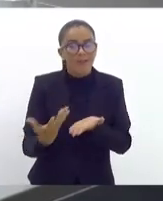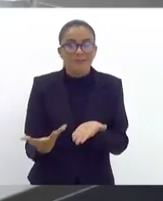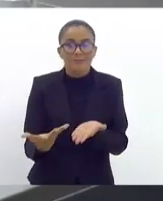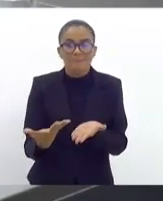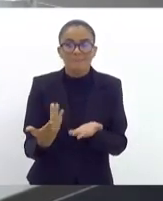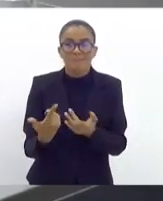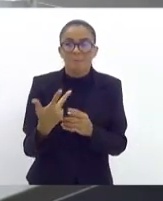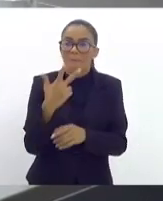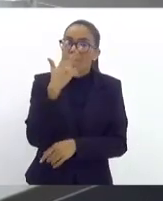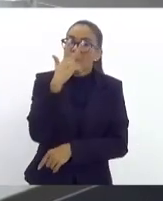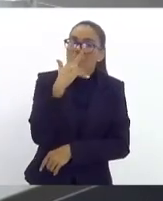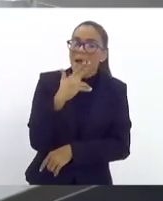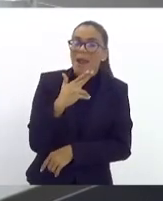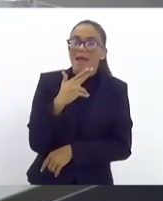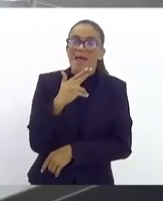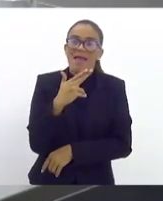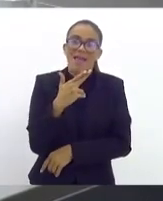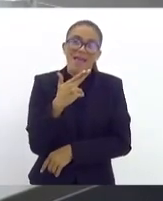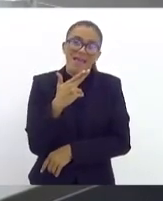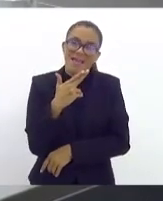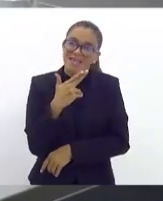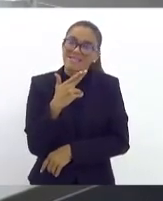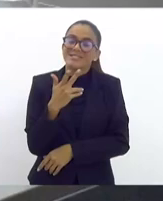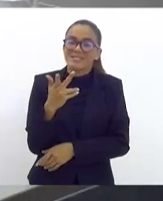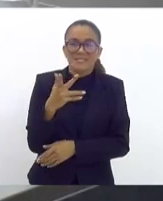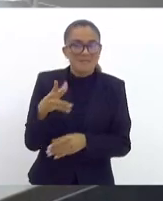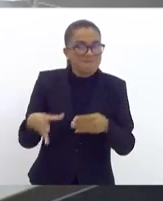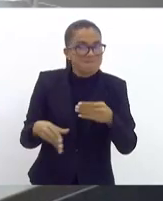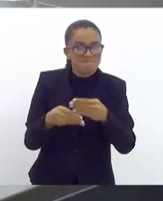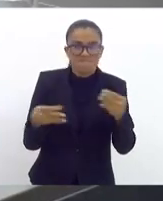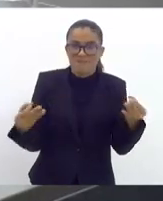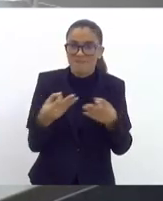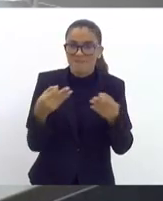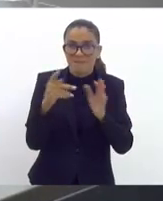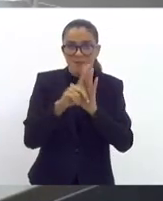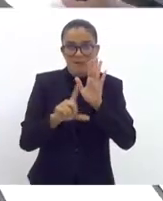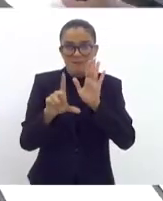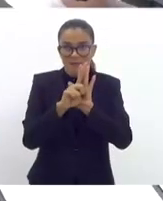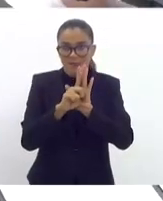se esgotaria na discussão desse PL do deputado Rosenberg